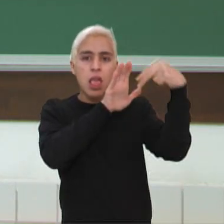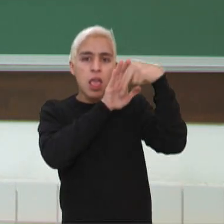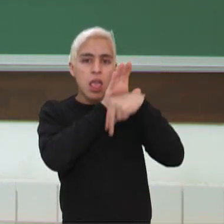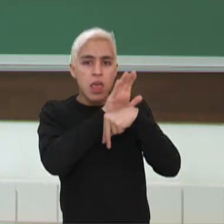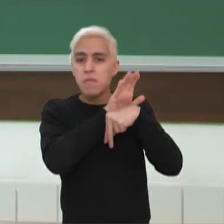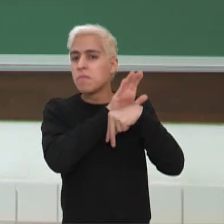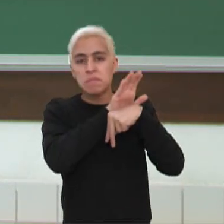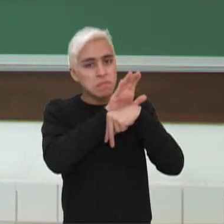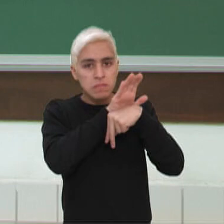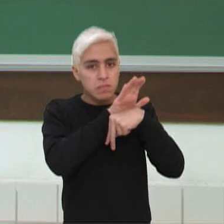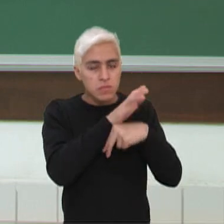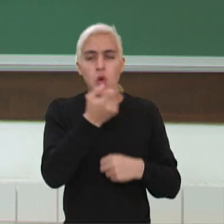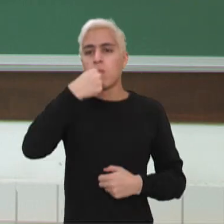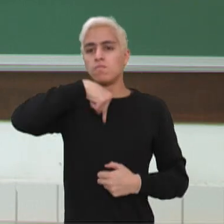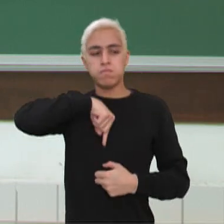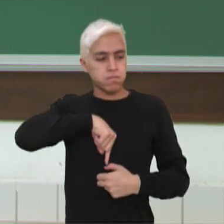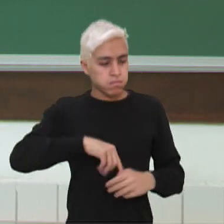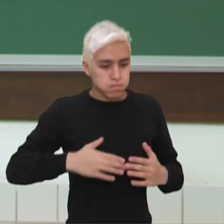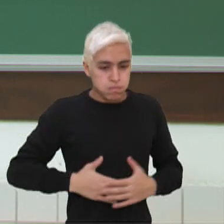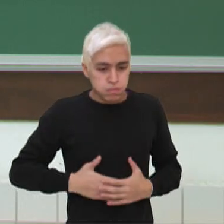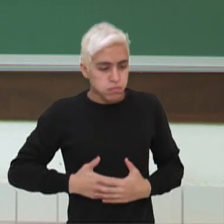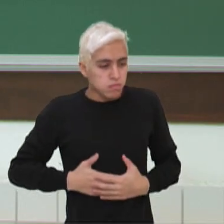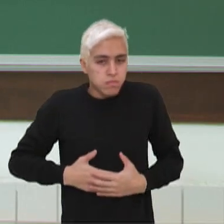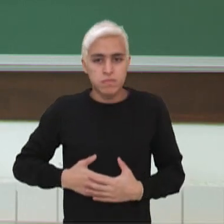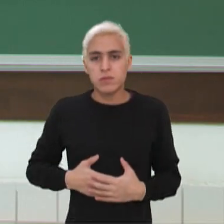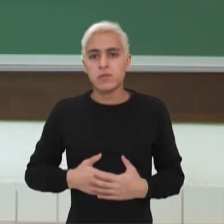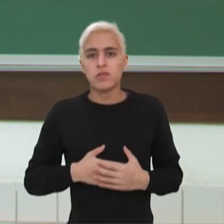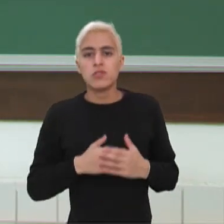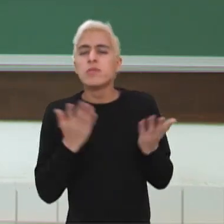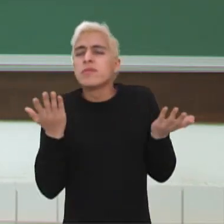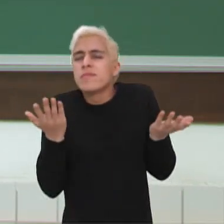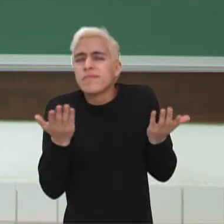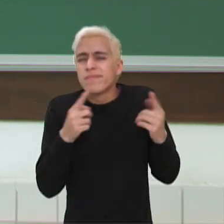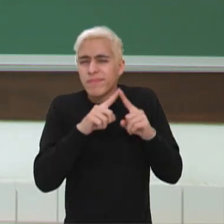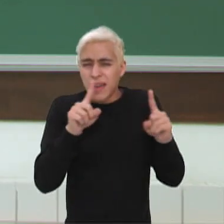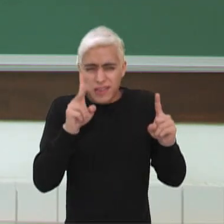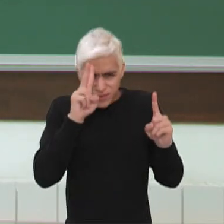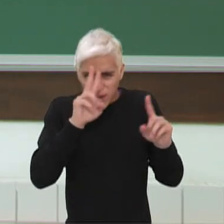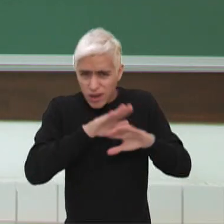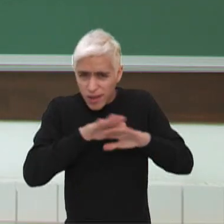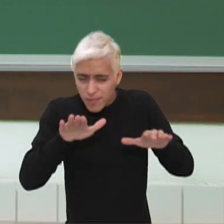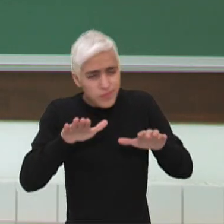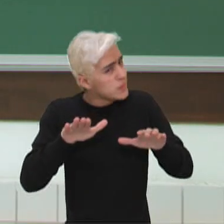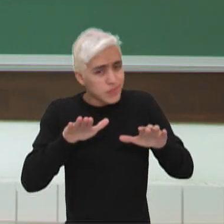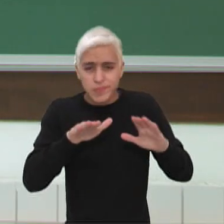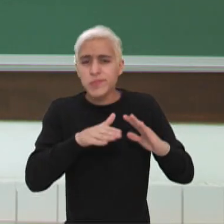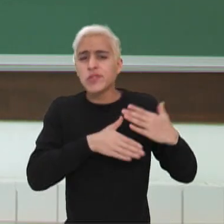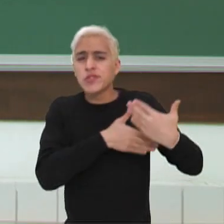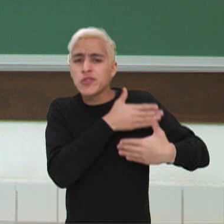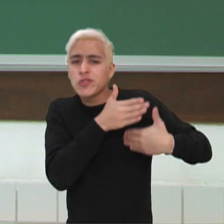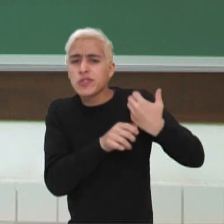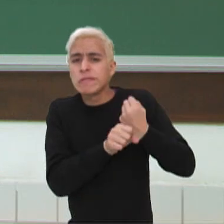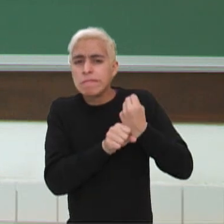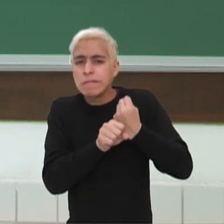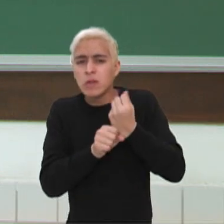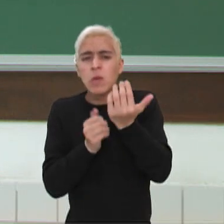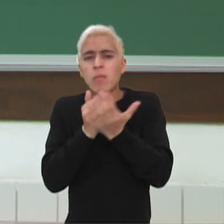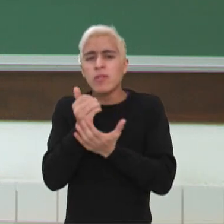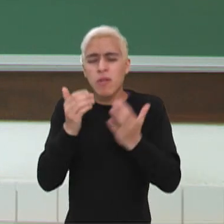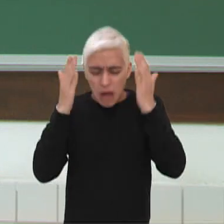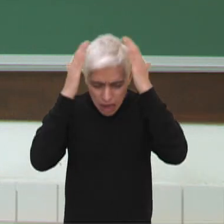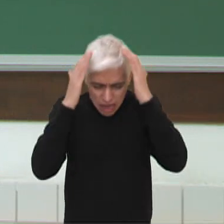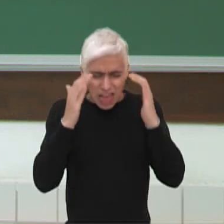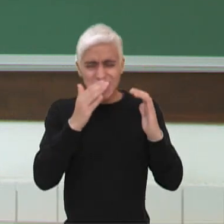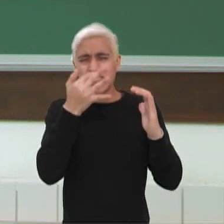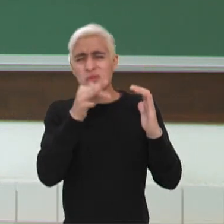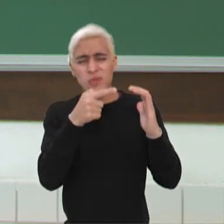do jeito que estava. Ele foi lá e engoliu a mulher. Só que não parou por aí a história. Passou alguns anos, ele começou a sentir uma dor de